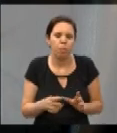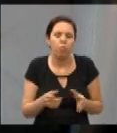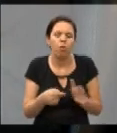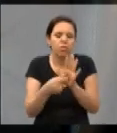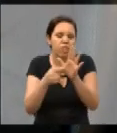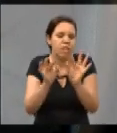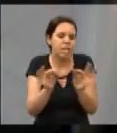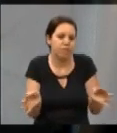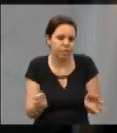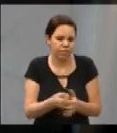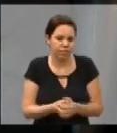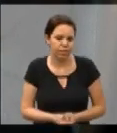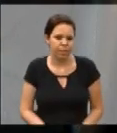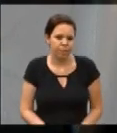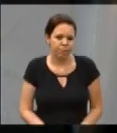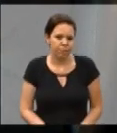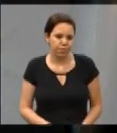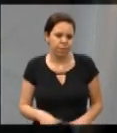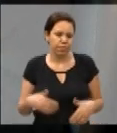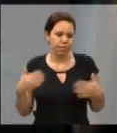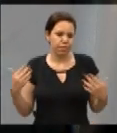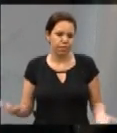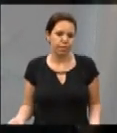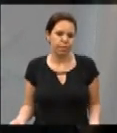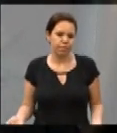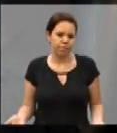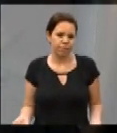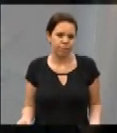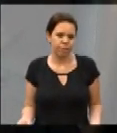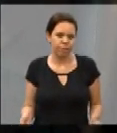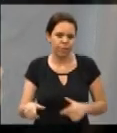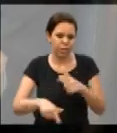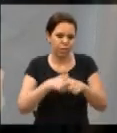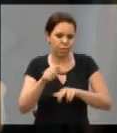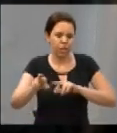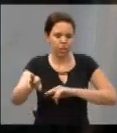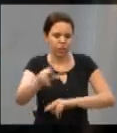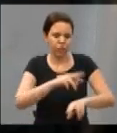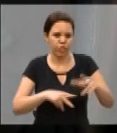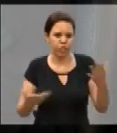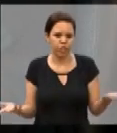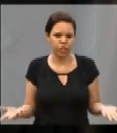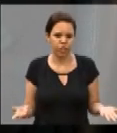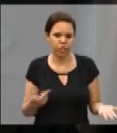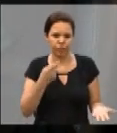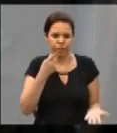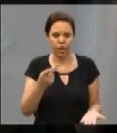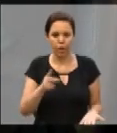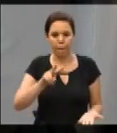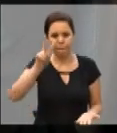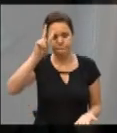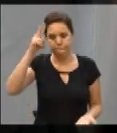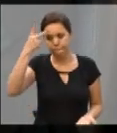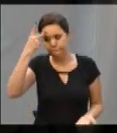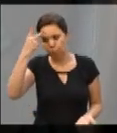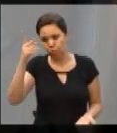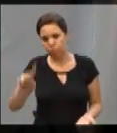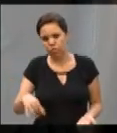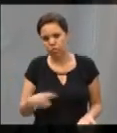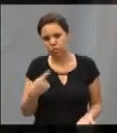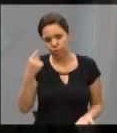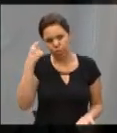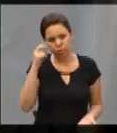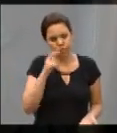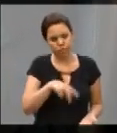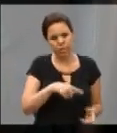né? Então são veículos diferentes mesmo. Às vezes ele fala, a gente tem que virar a chavinha, porque às vezes quando a gente